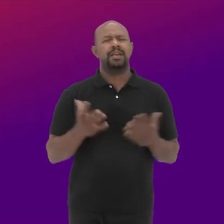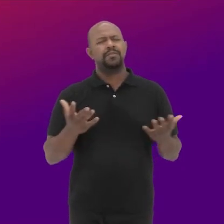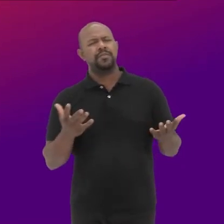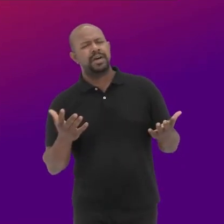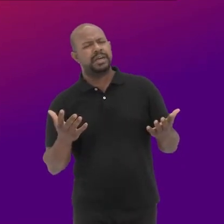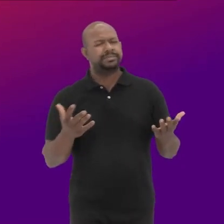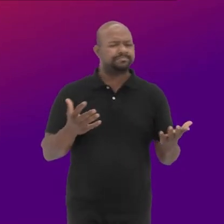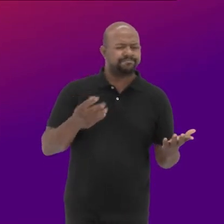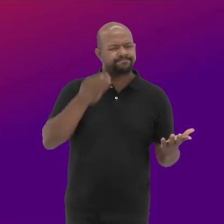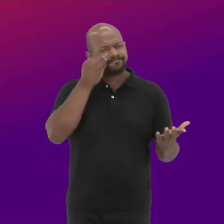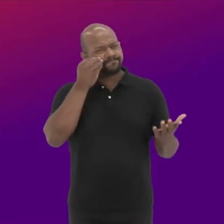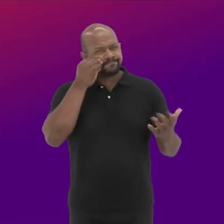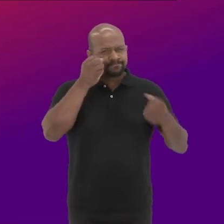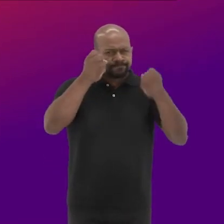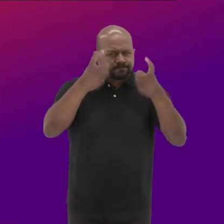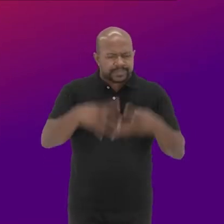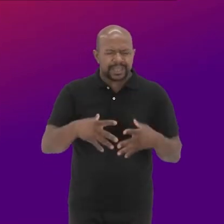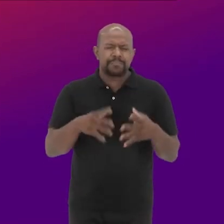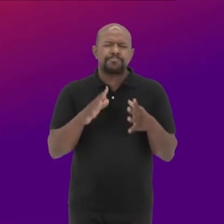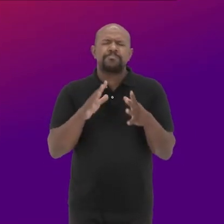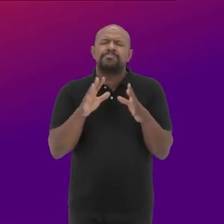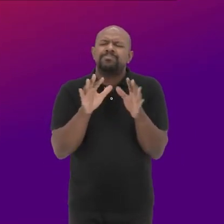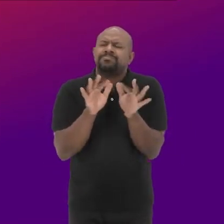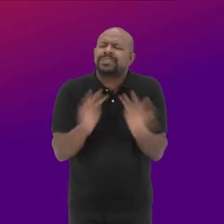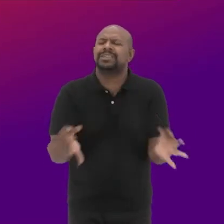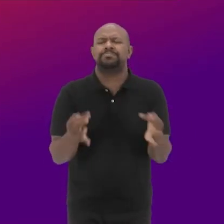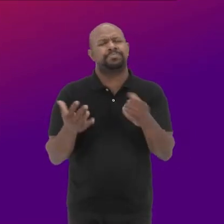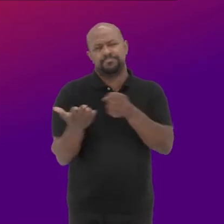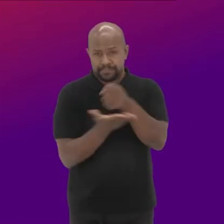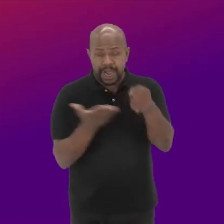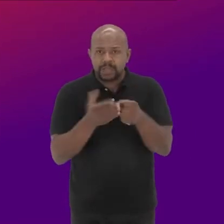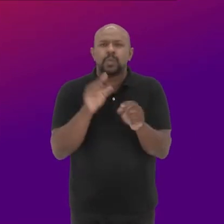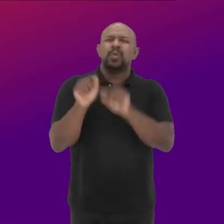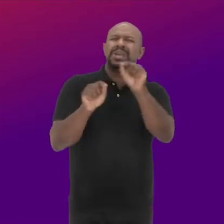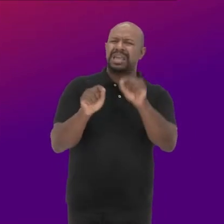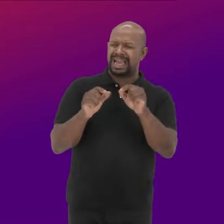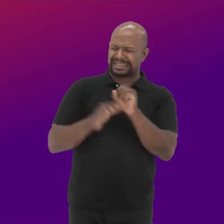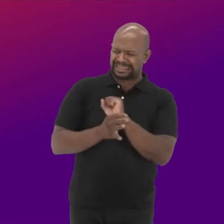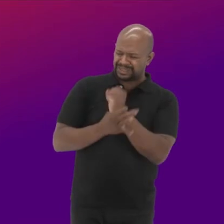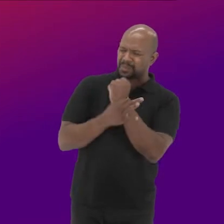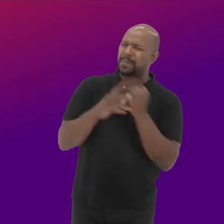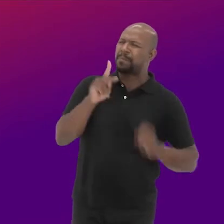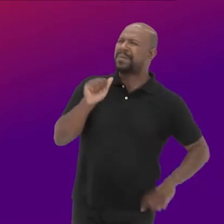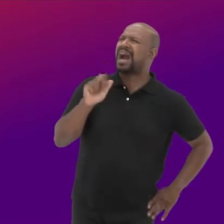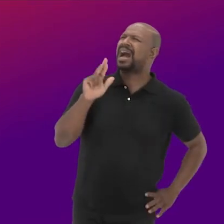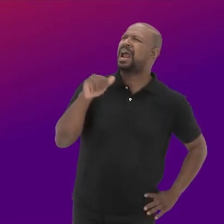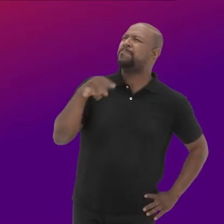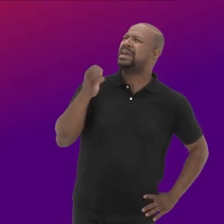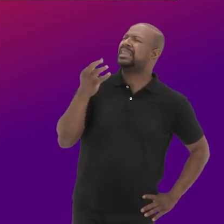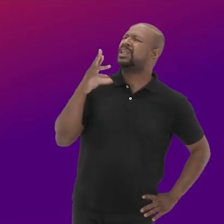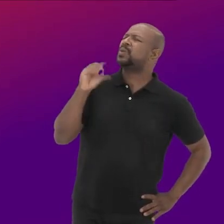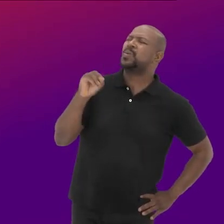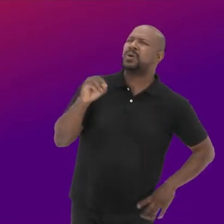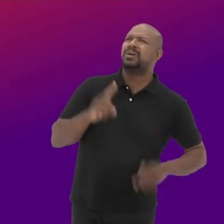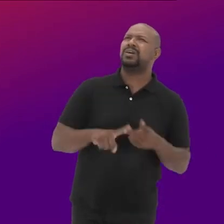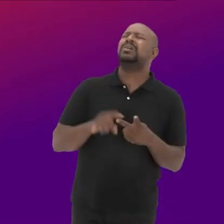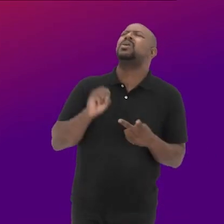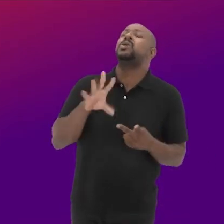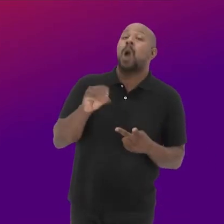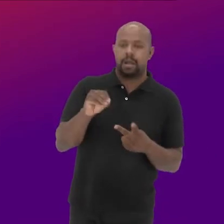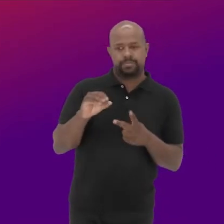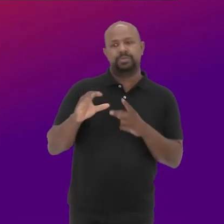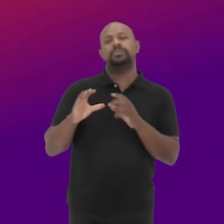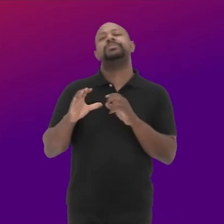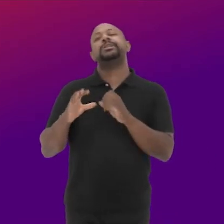Eu vou tentar explicar de uma forma bem básica o que são os seguros paramétricos. Como funcionam os